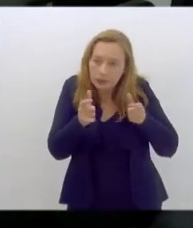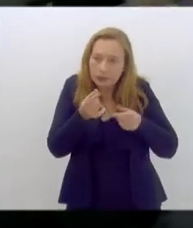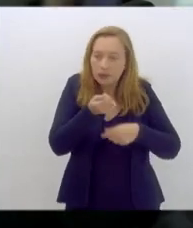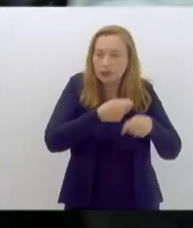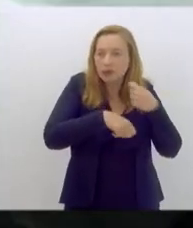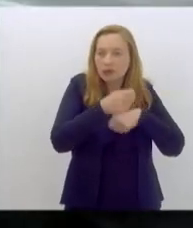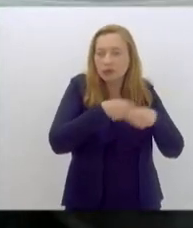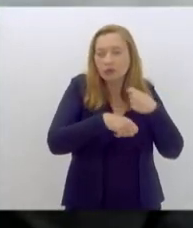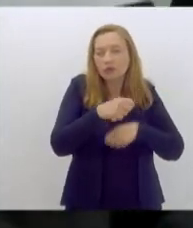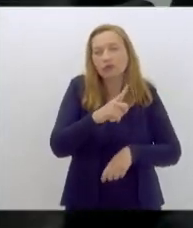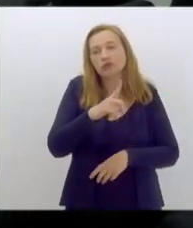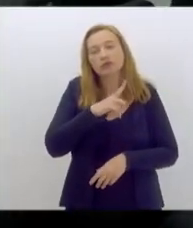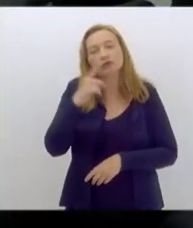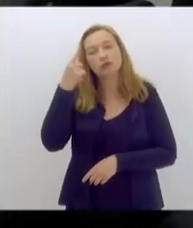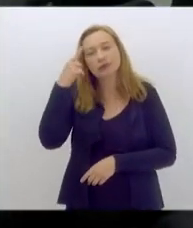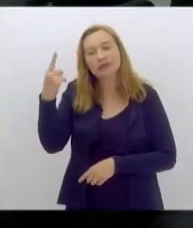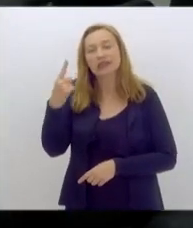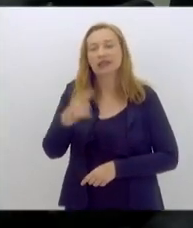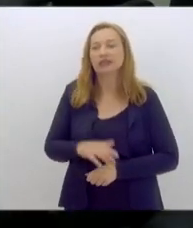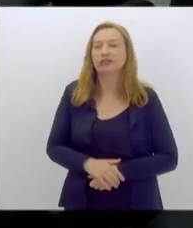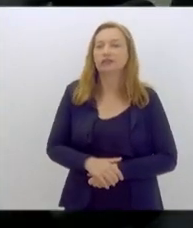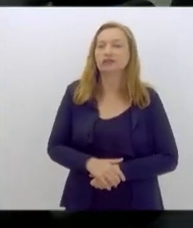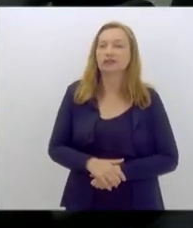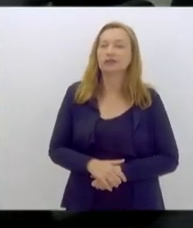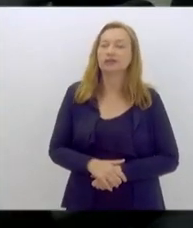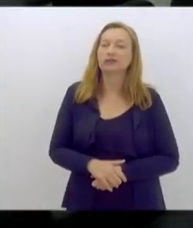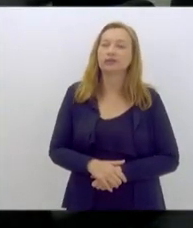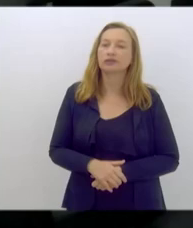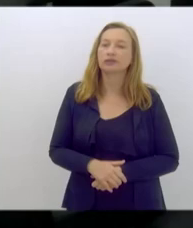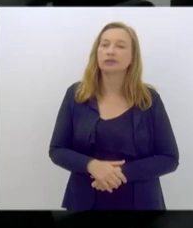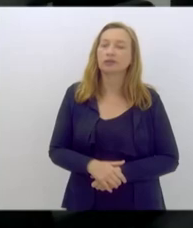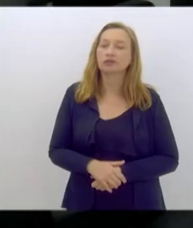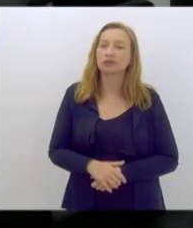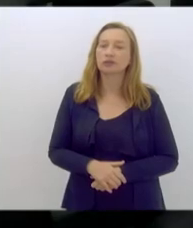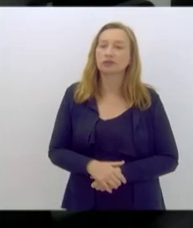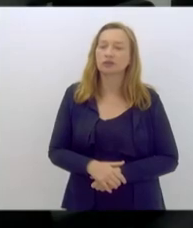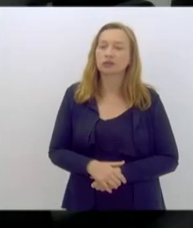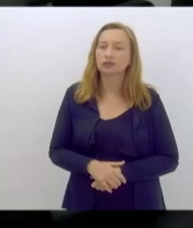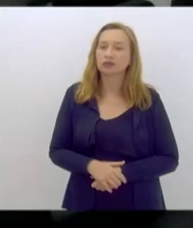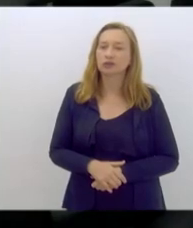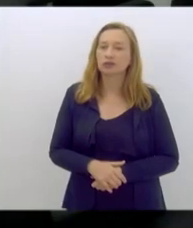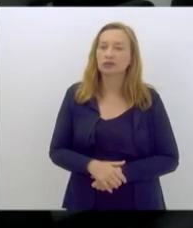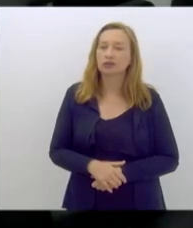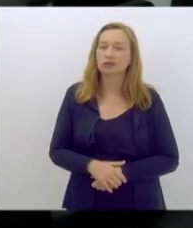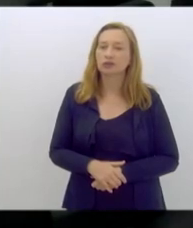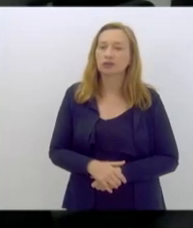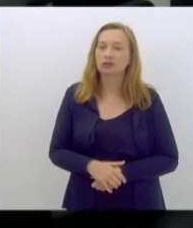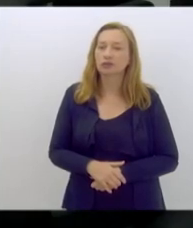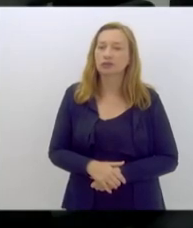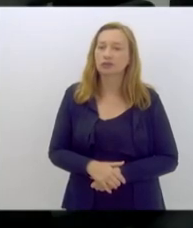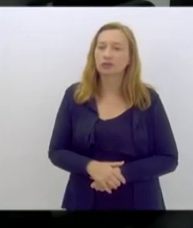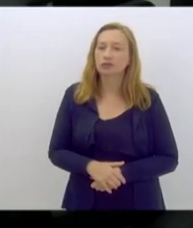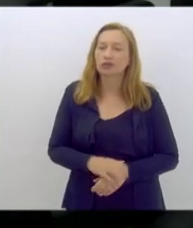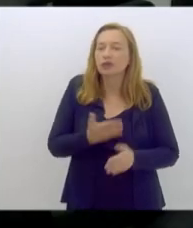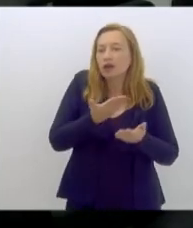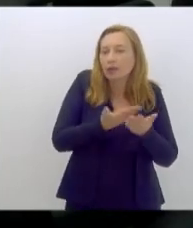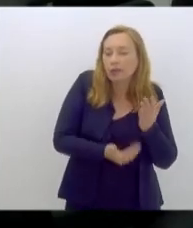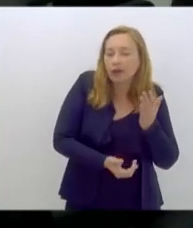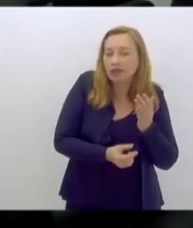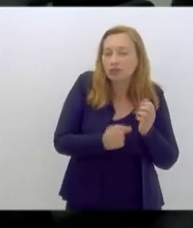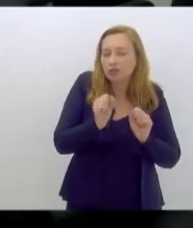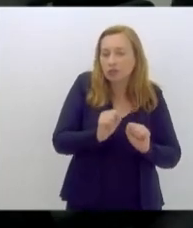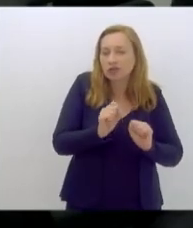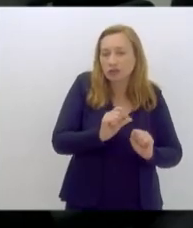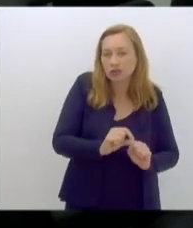que se tinha uma ideia de que o reflexo porque a perda poderia ser maior